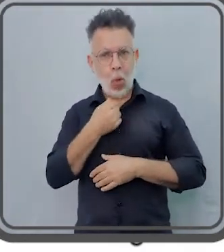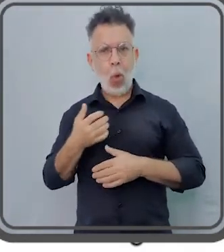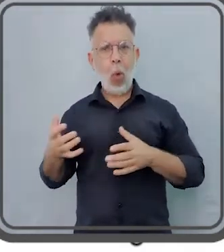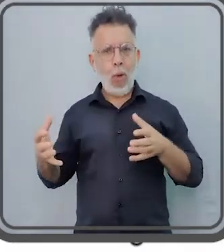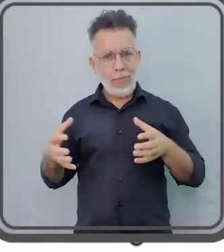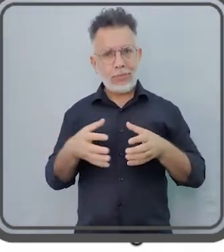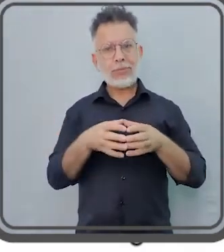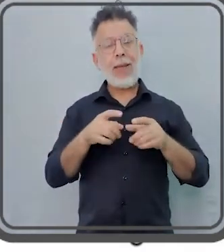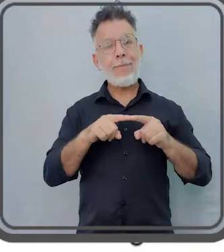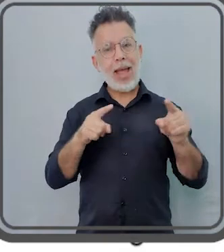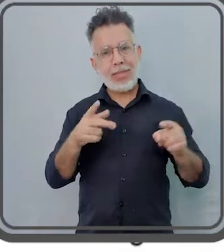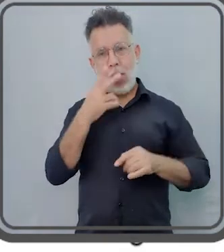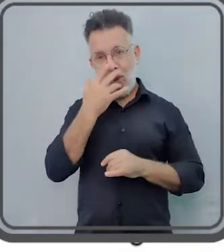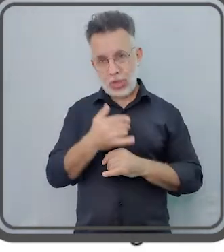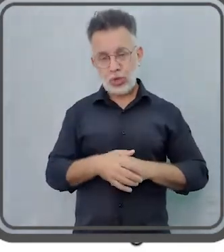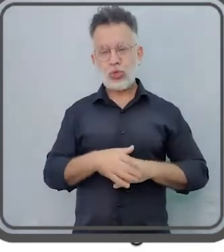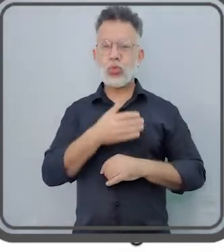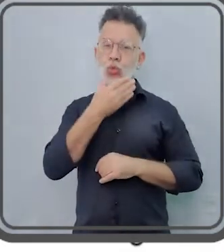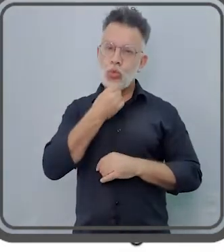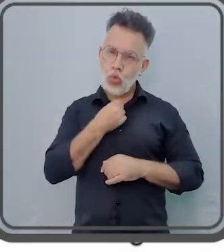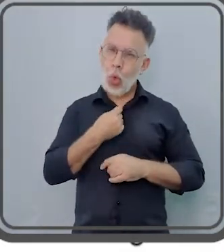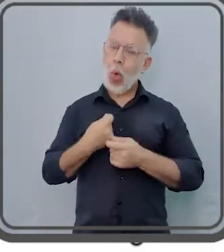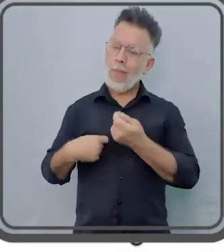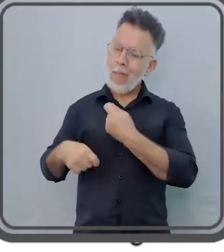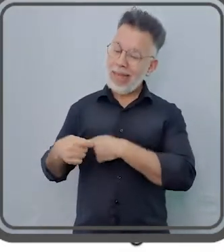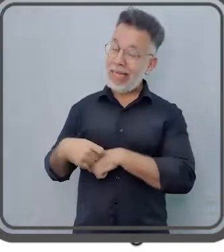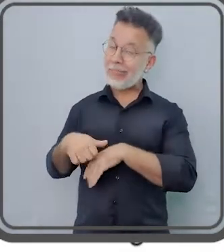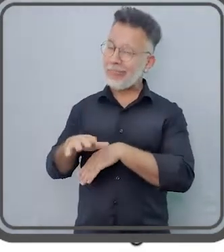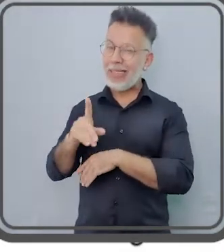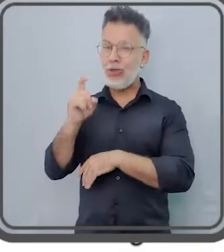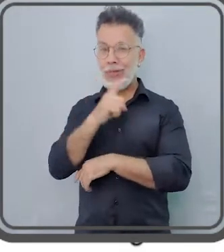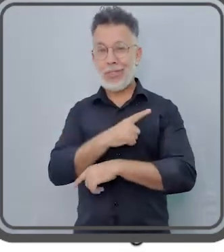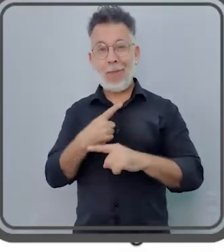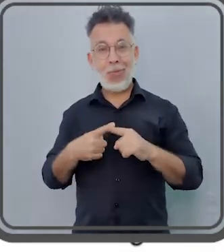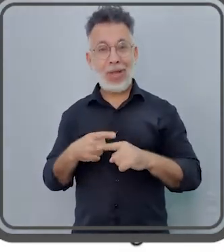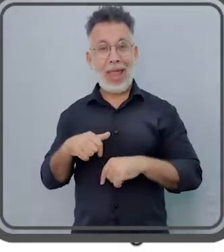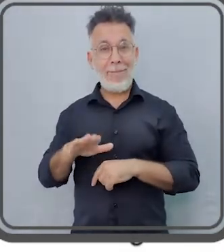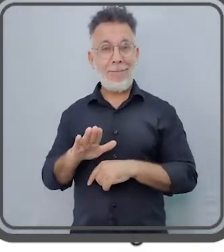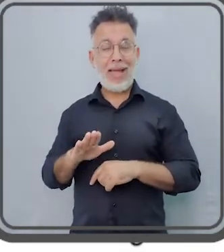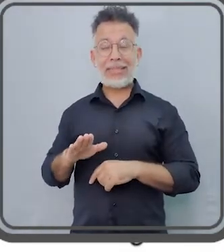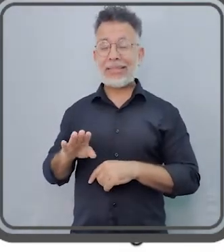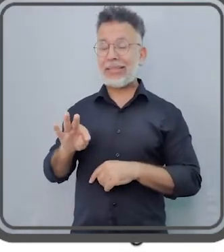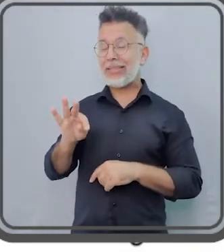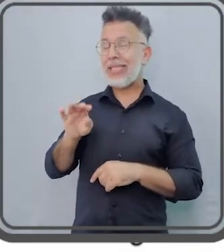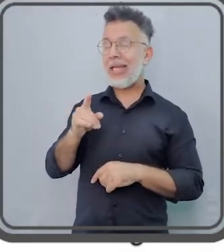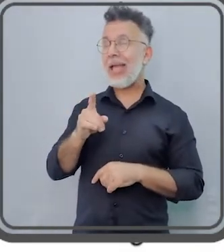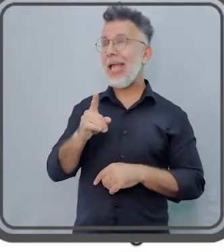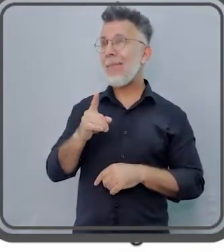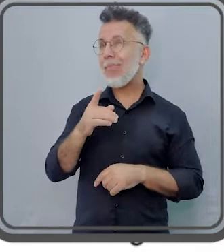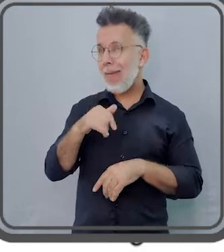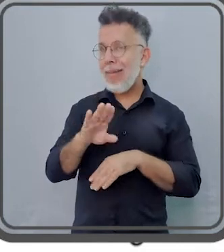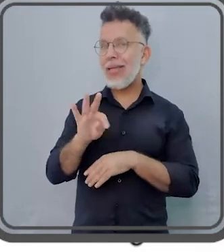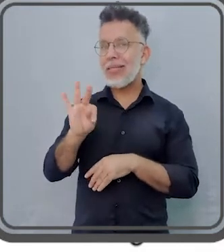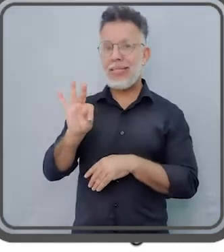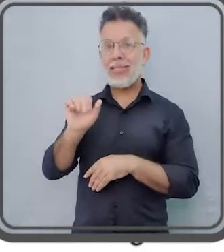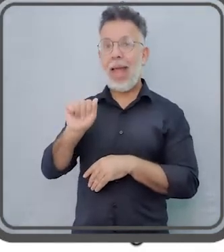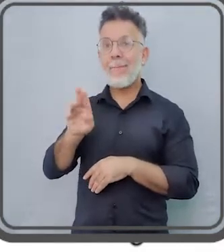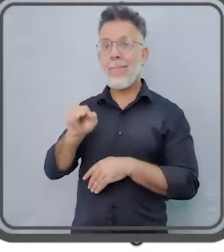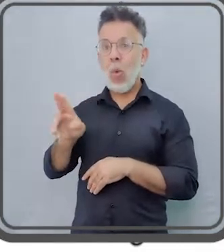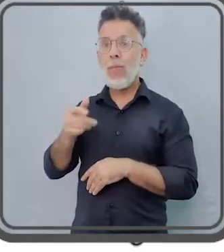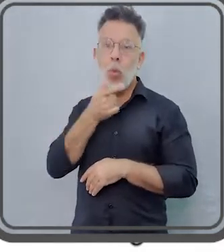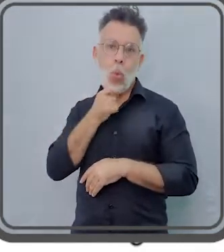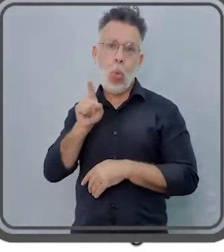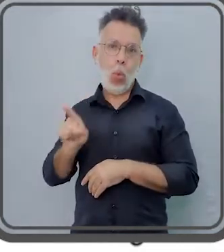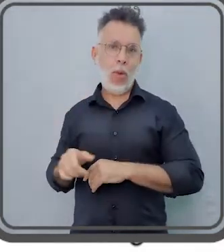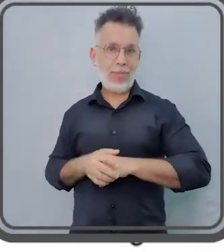homens é um mercado mais difícil, assim, porque eu acho que ainda é mais tabu, é muito louco falar isso, eu acho que é mais tabu para o homem, porque é tão assim,